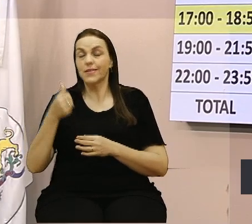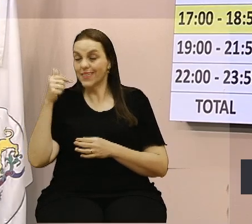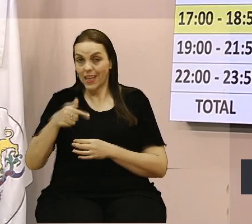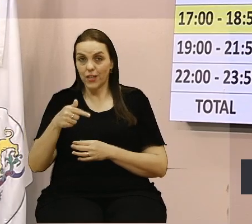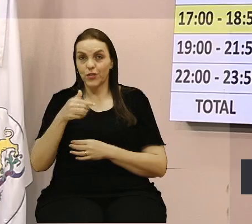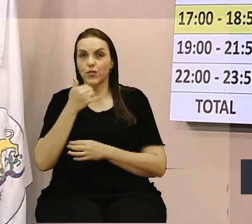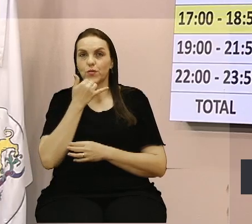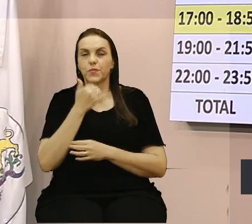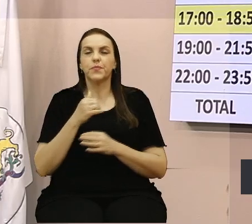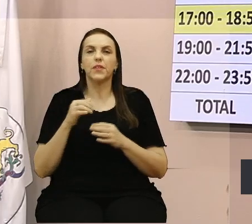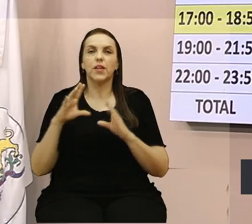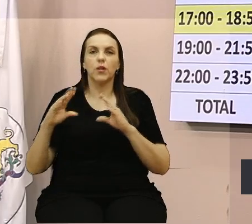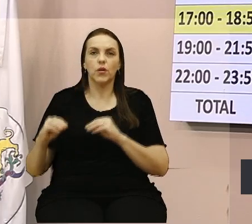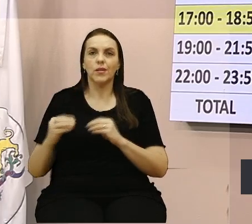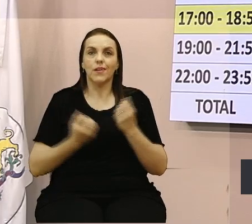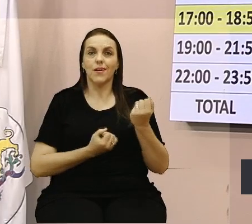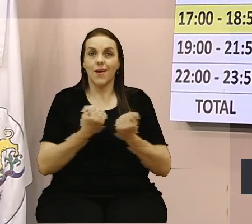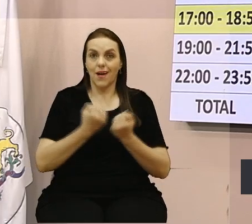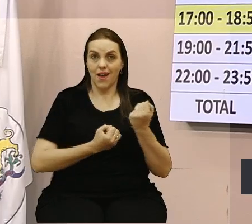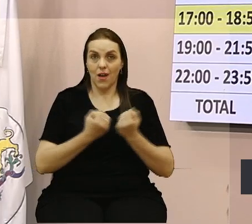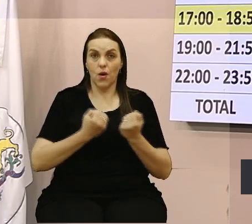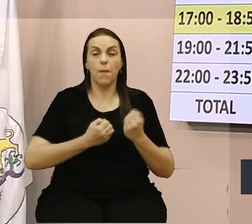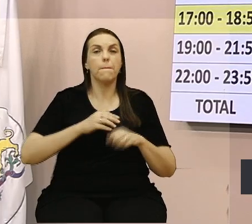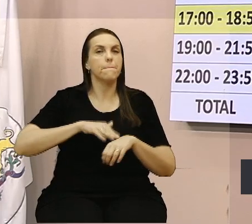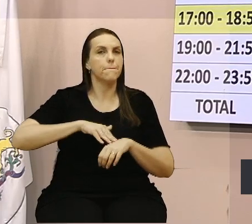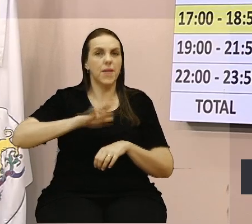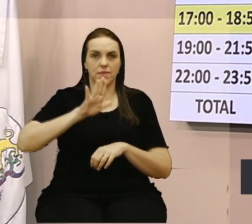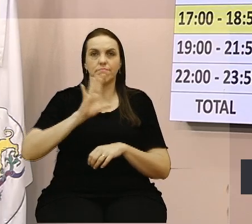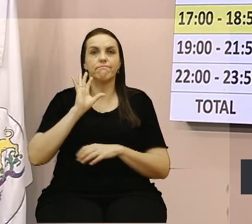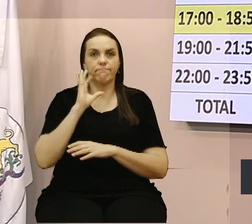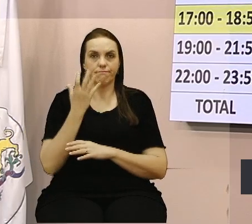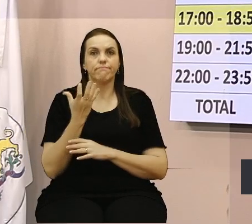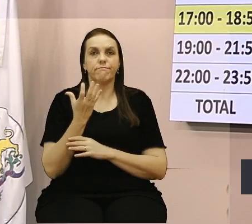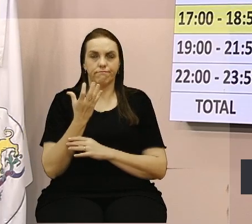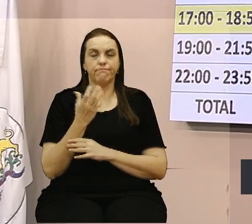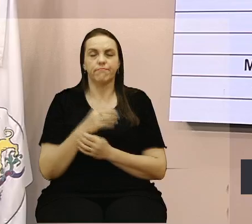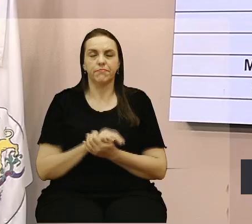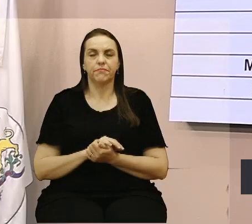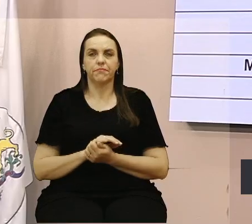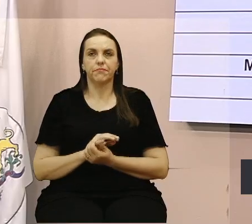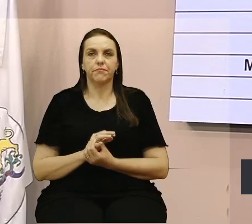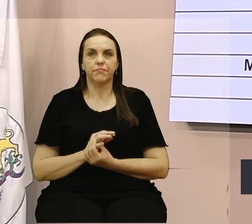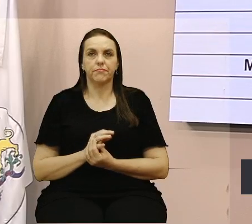por carro, por automóvel, então, é o mais frequente.